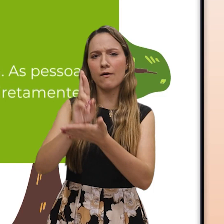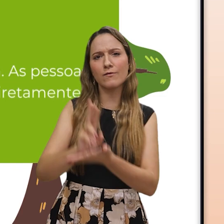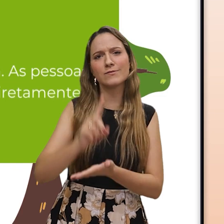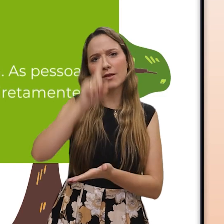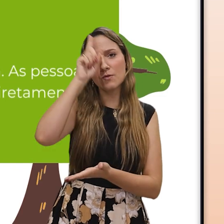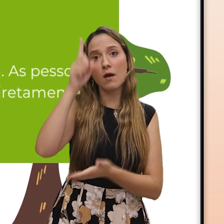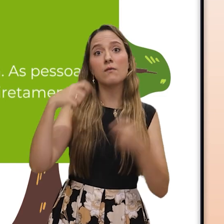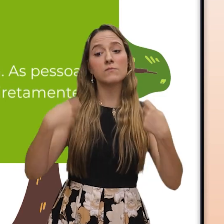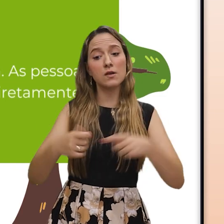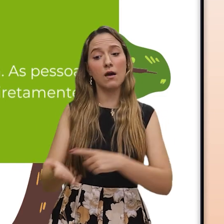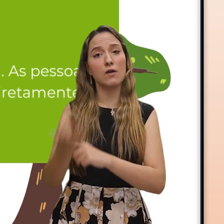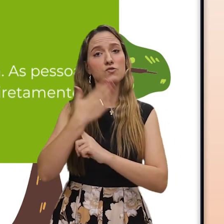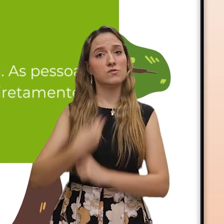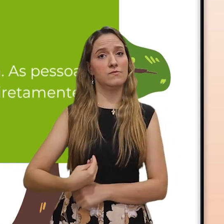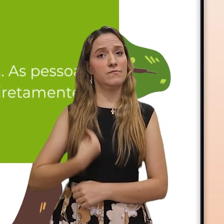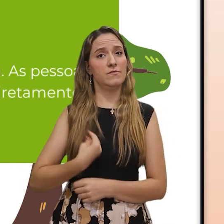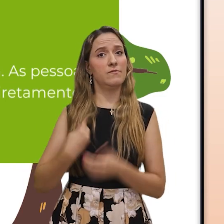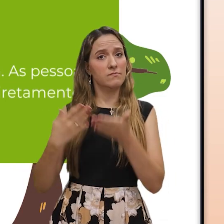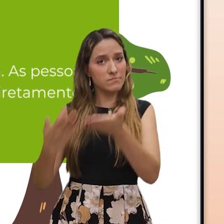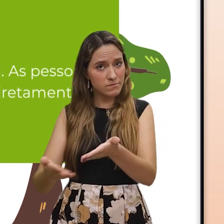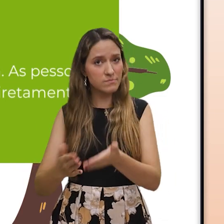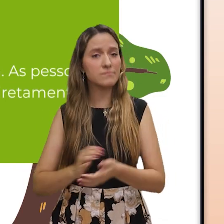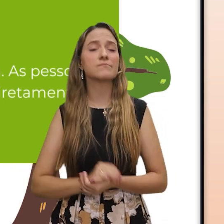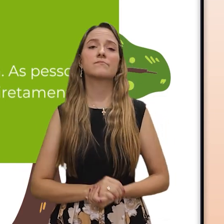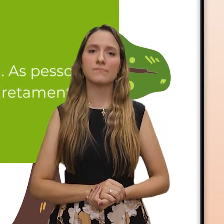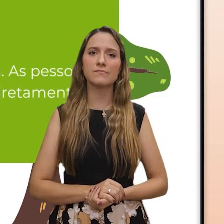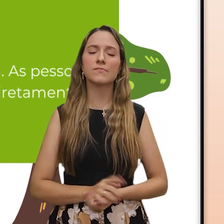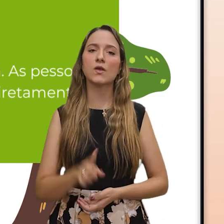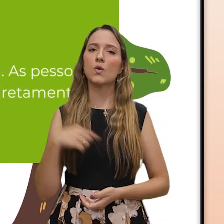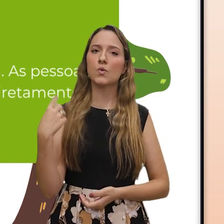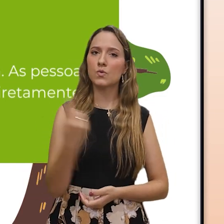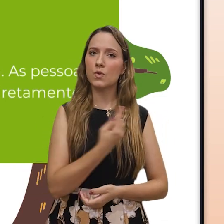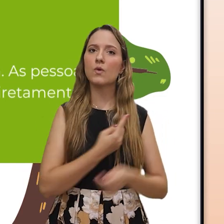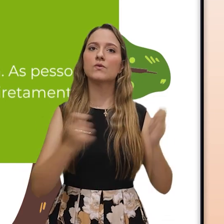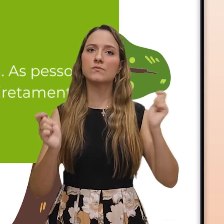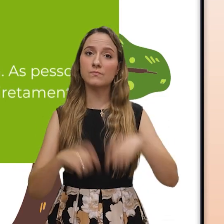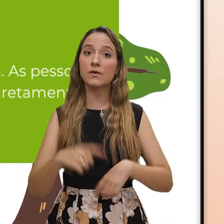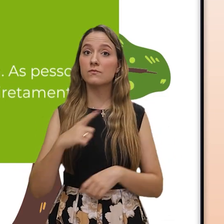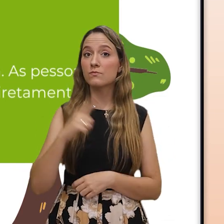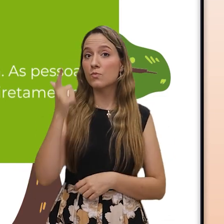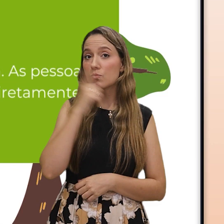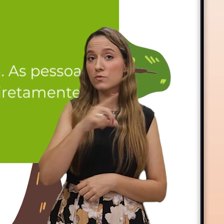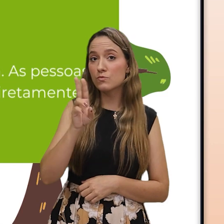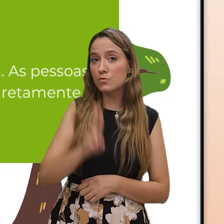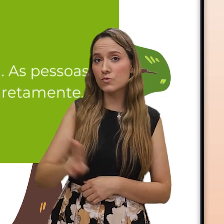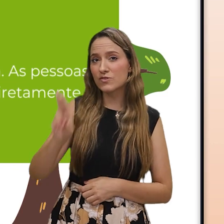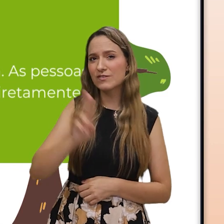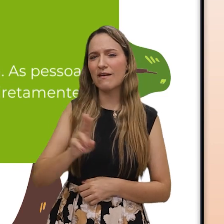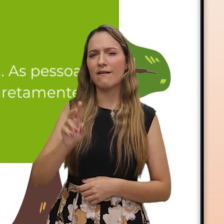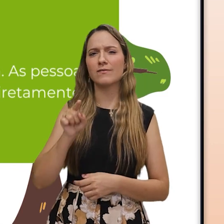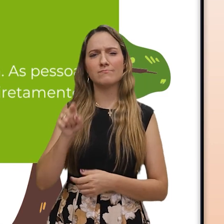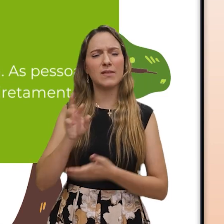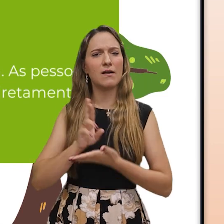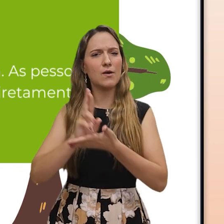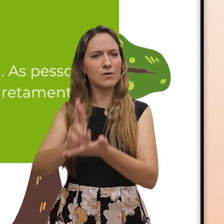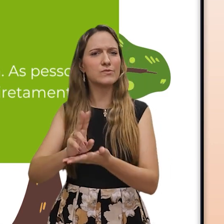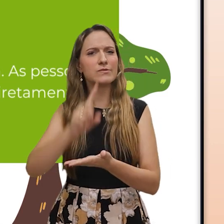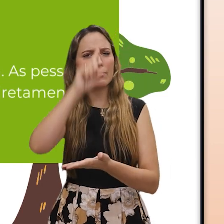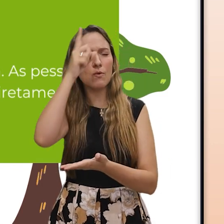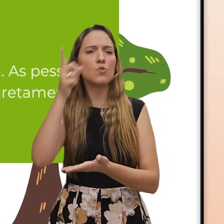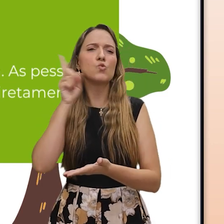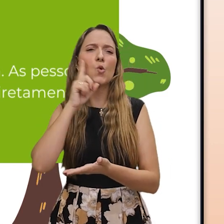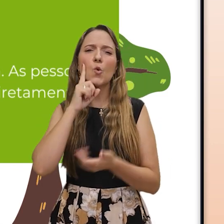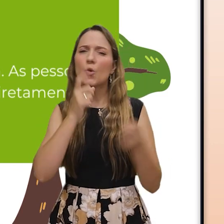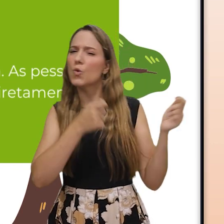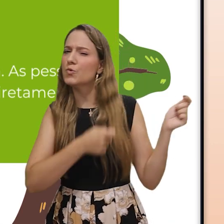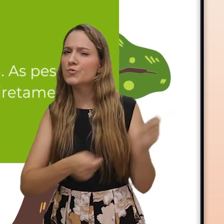sobreviveríamos se não existissem esses recursos. Nós usamos recursos naturais todos os dias de maneira